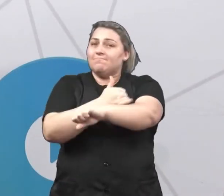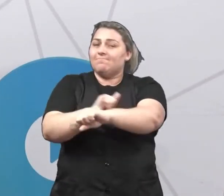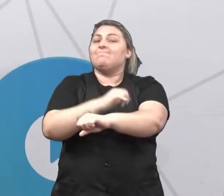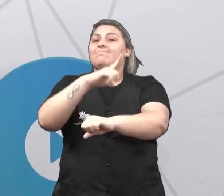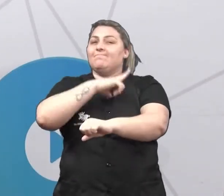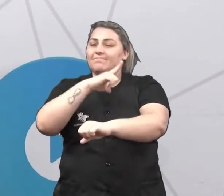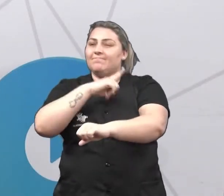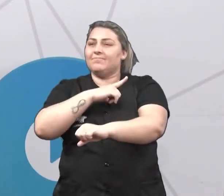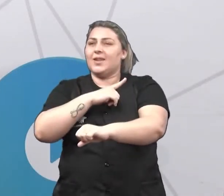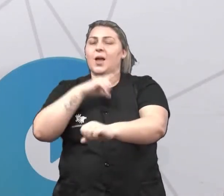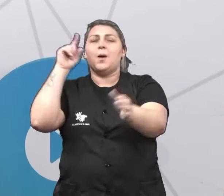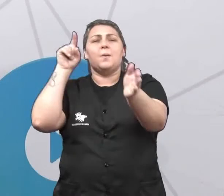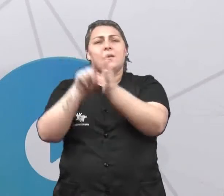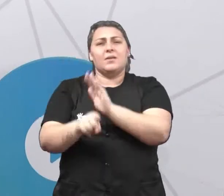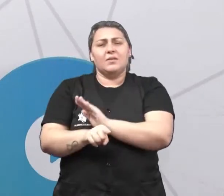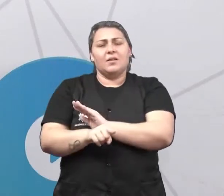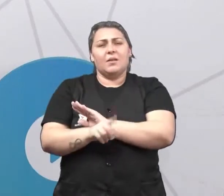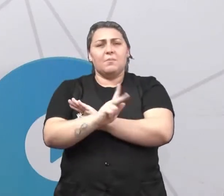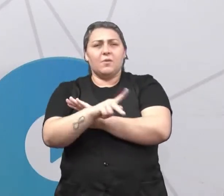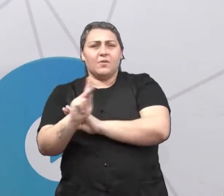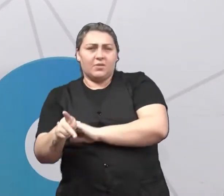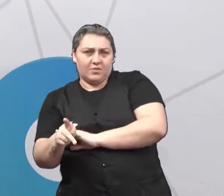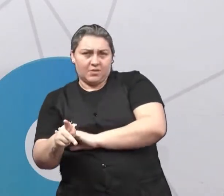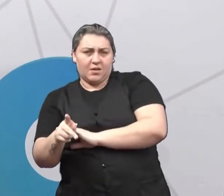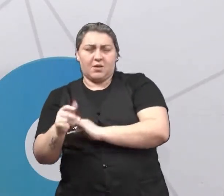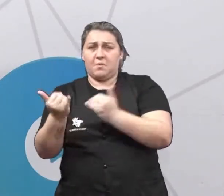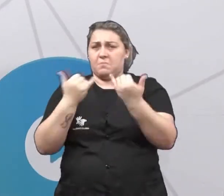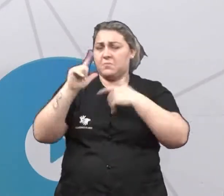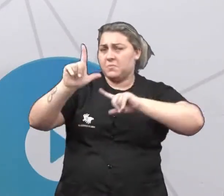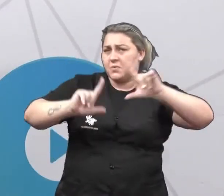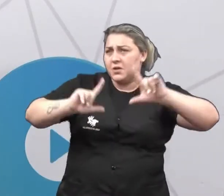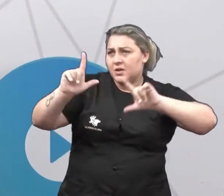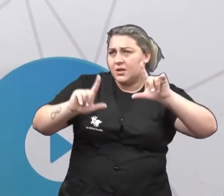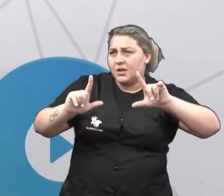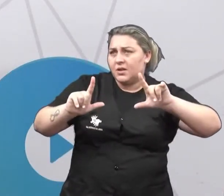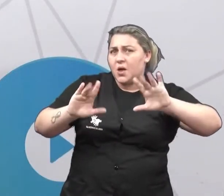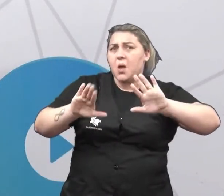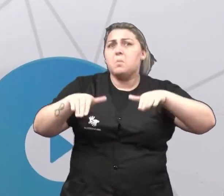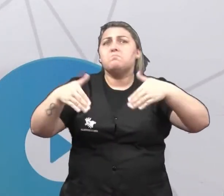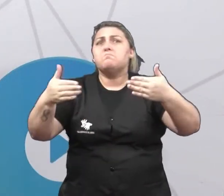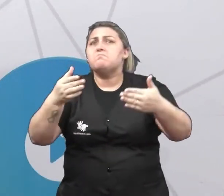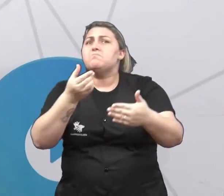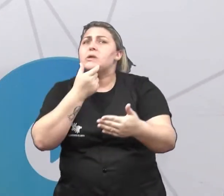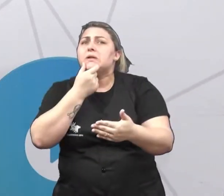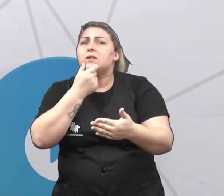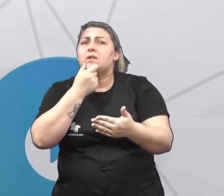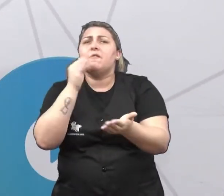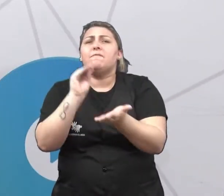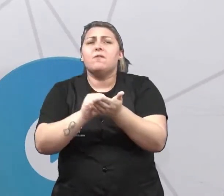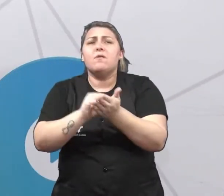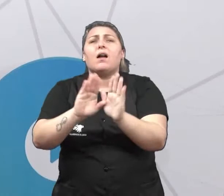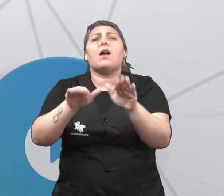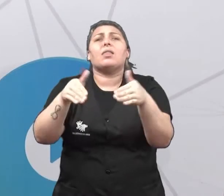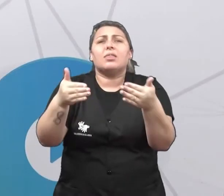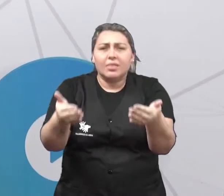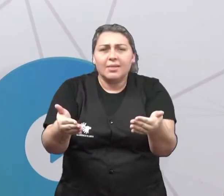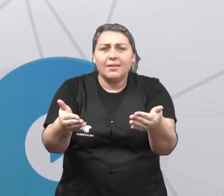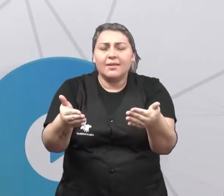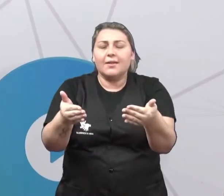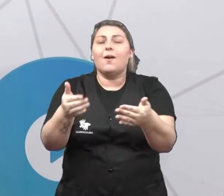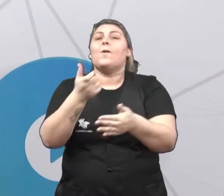E aí você pode estar se perguntando, sim, professor, mas estamos falando aí de publicidade, de propaganda, e o inglês, onde é que entra nisso?